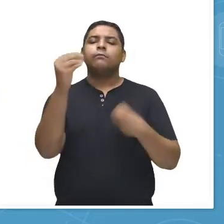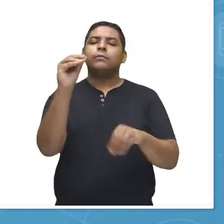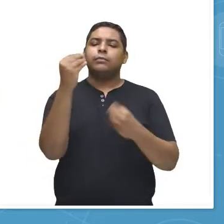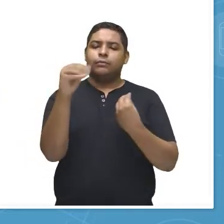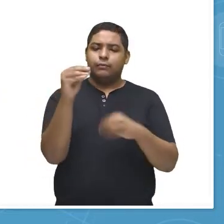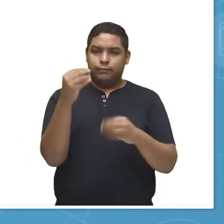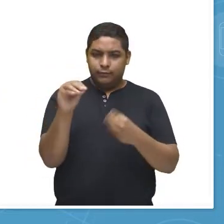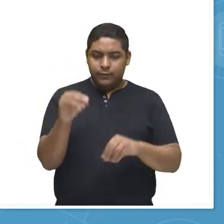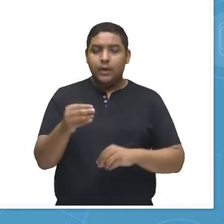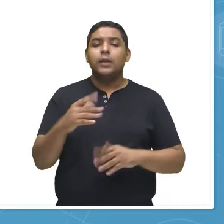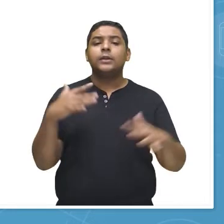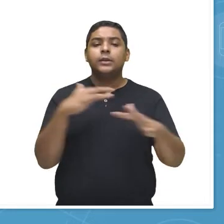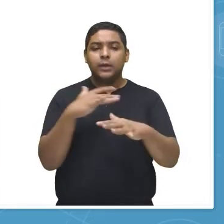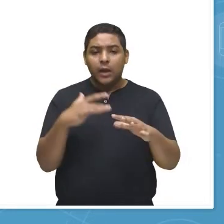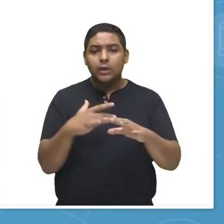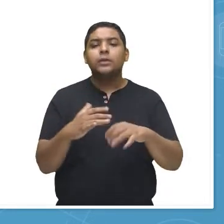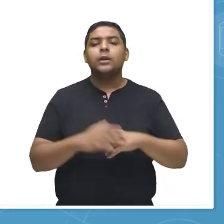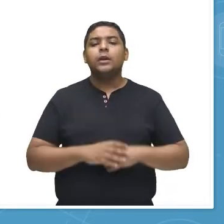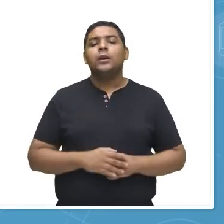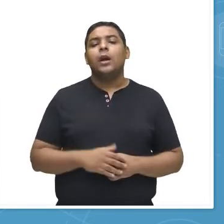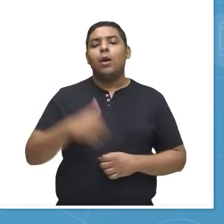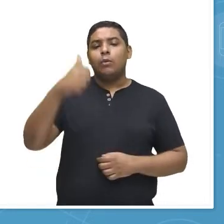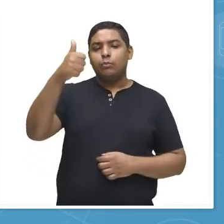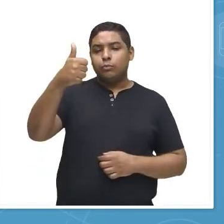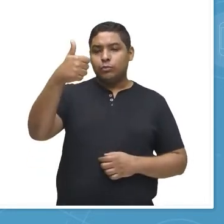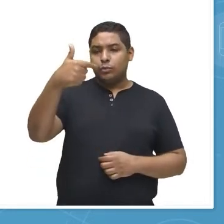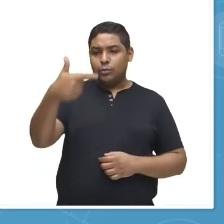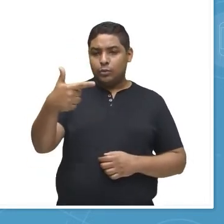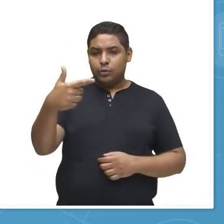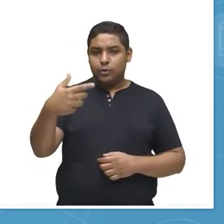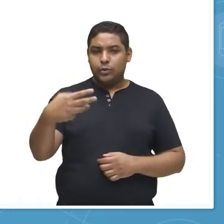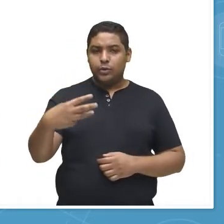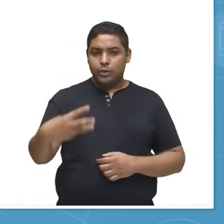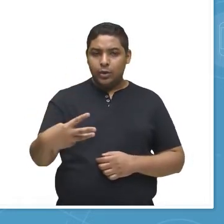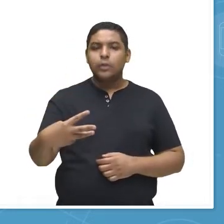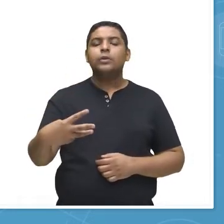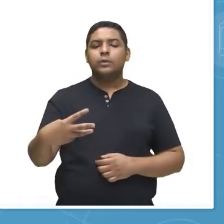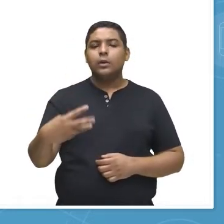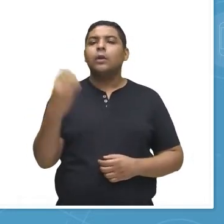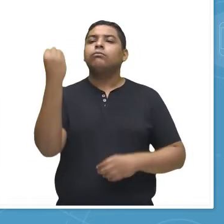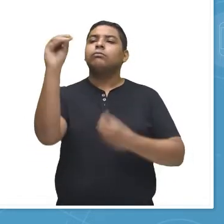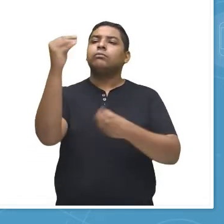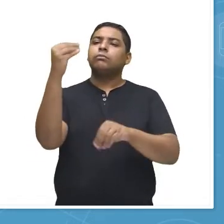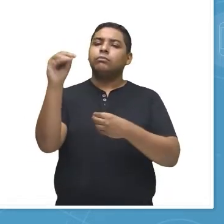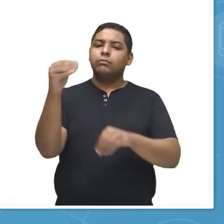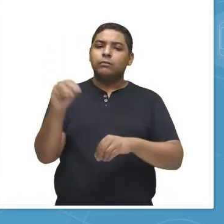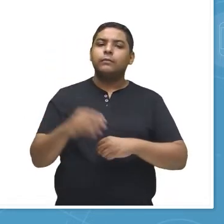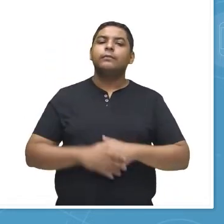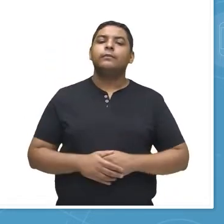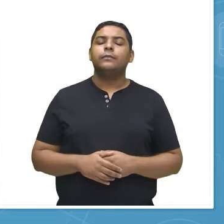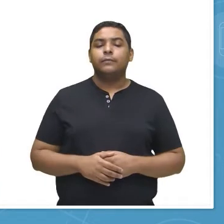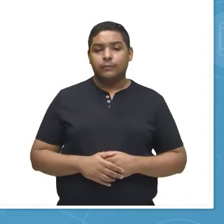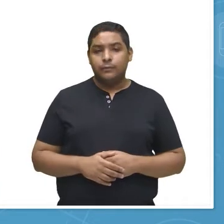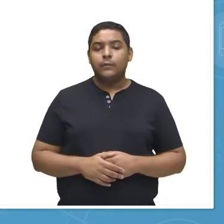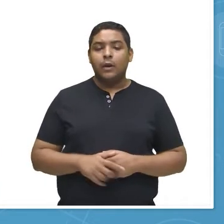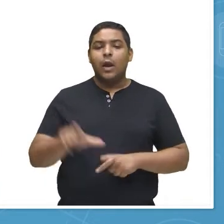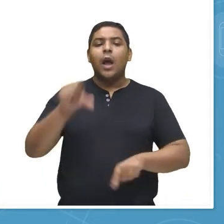importância. 1, cidade metropolitana, 2, cidade regional, 3, cidade global. Então tá aí, e as